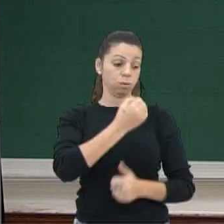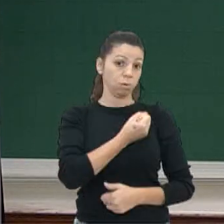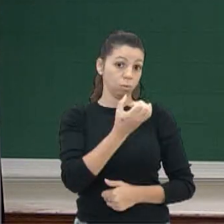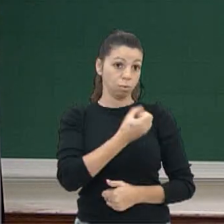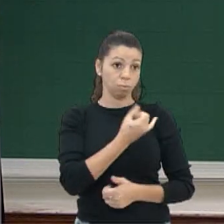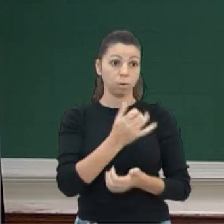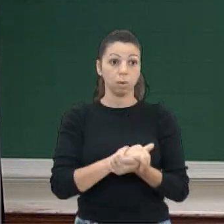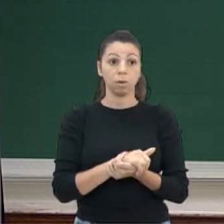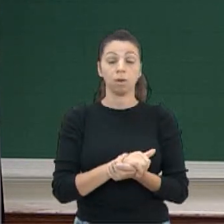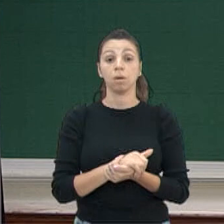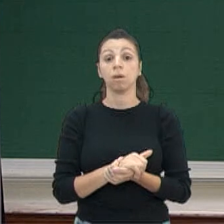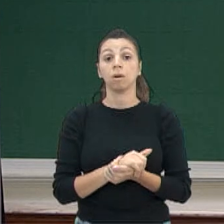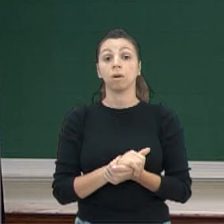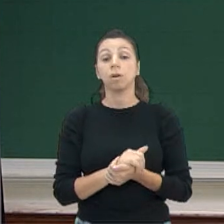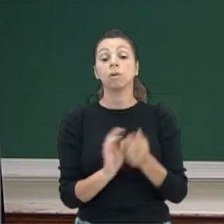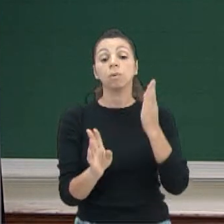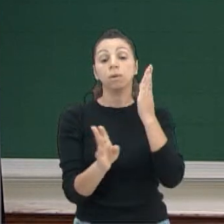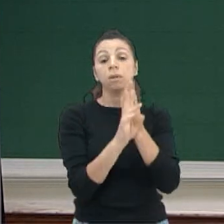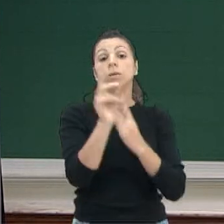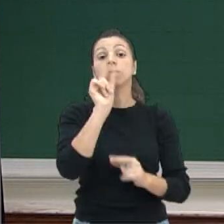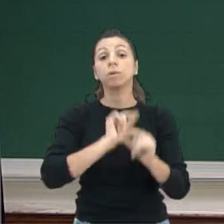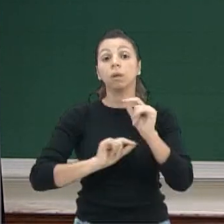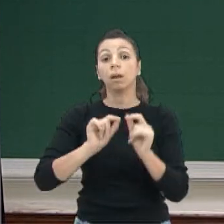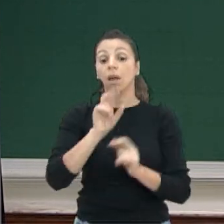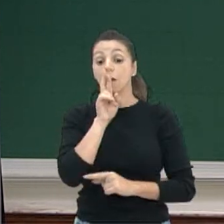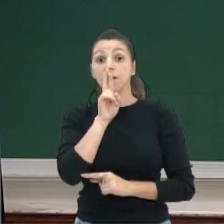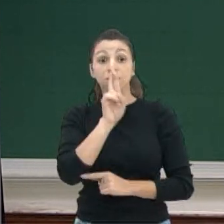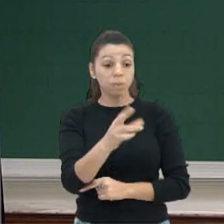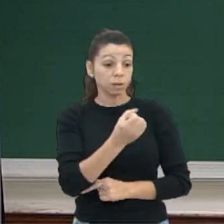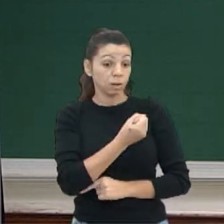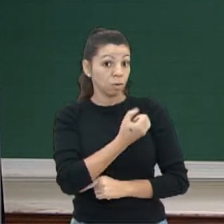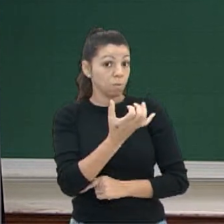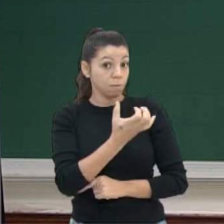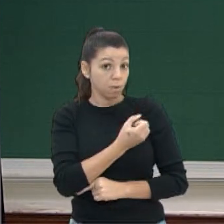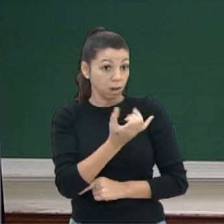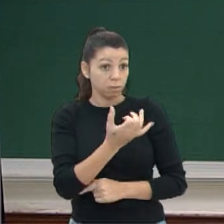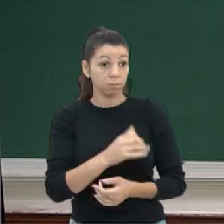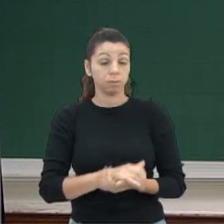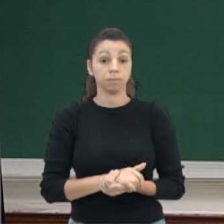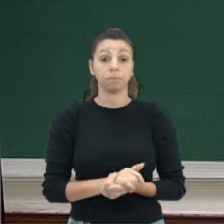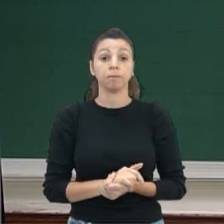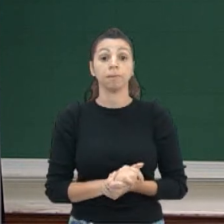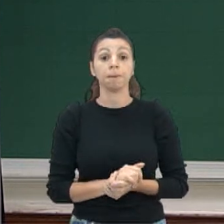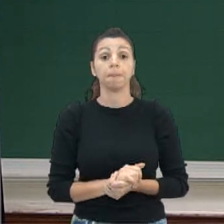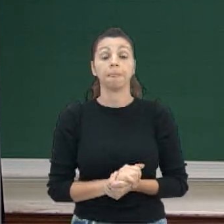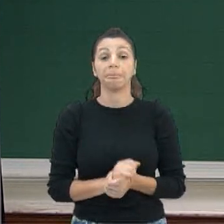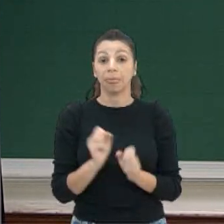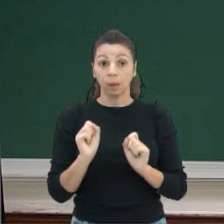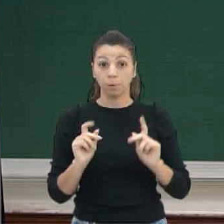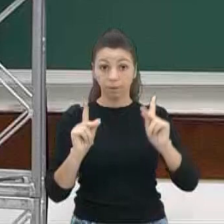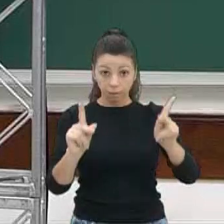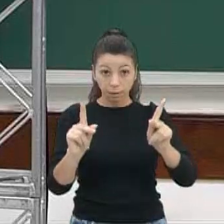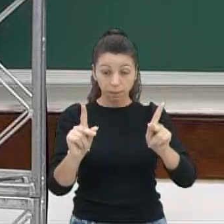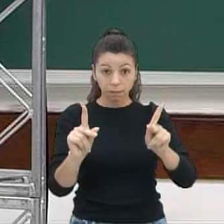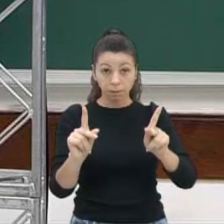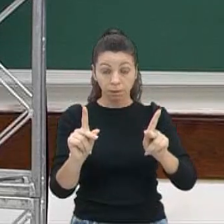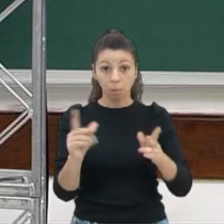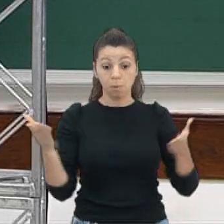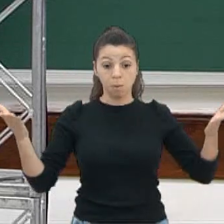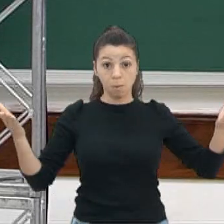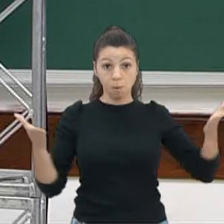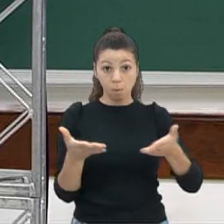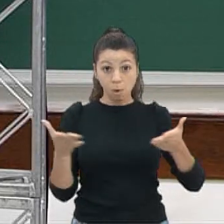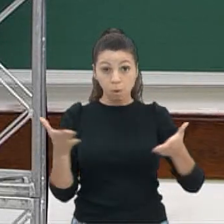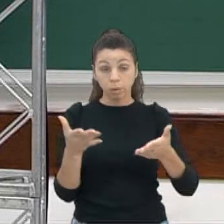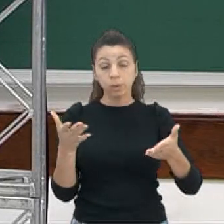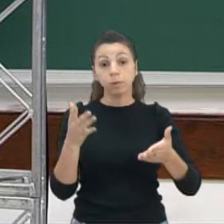valor numérico da expressão algébrica dada para esses números. Ok? Então, vejam lá, hoje nós